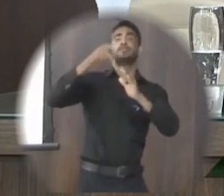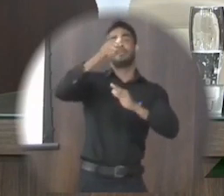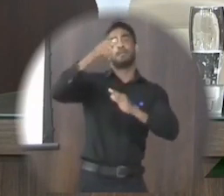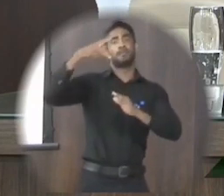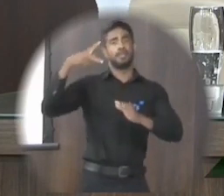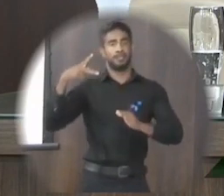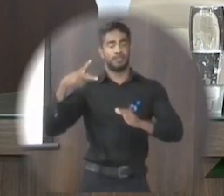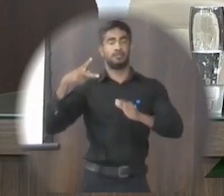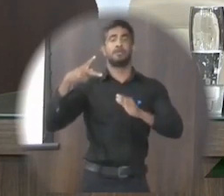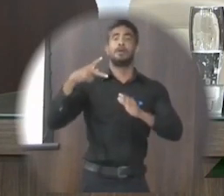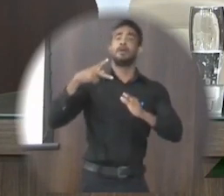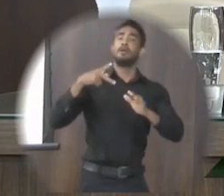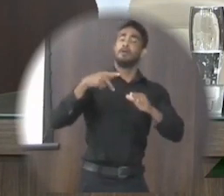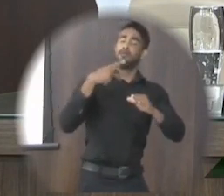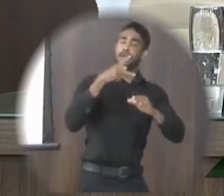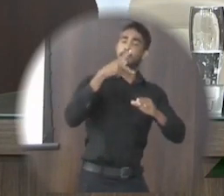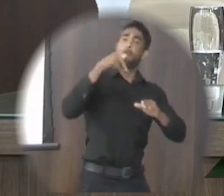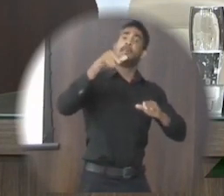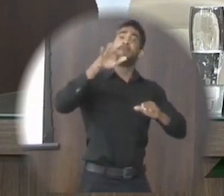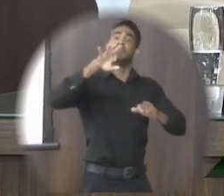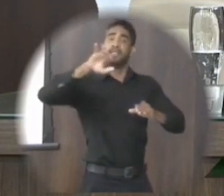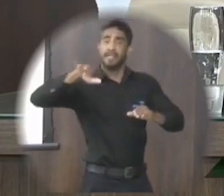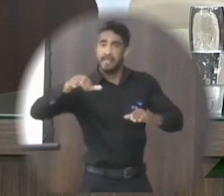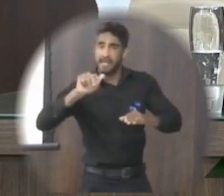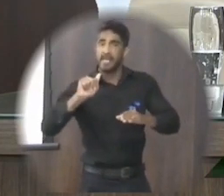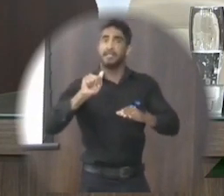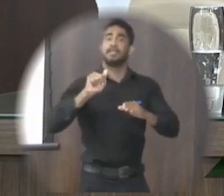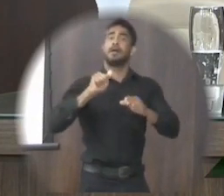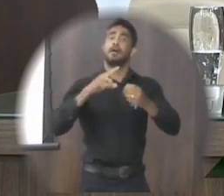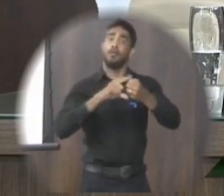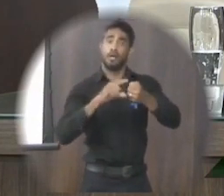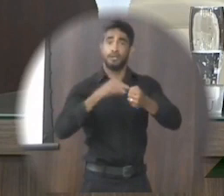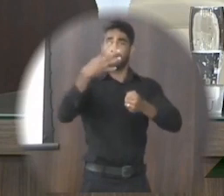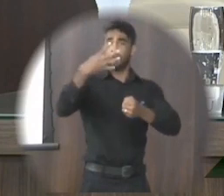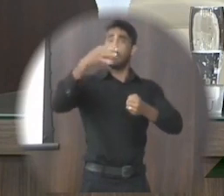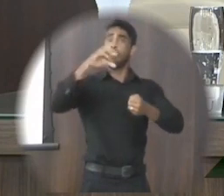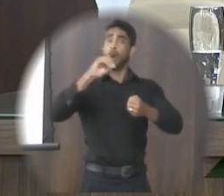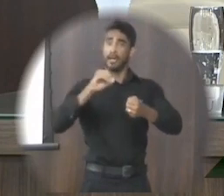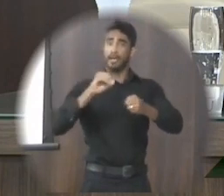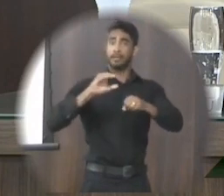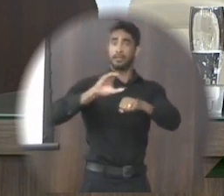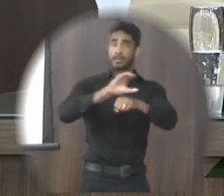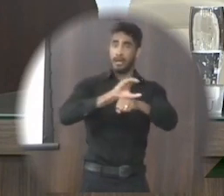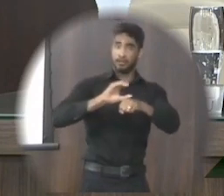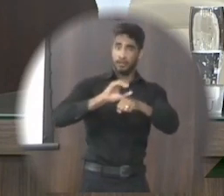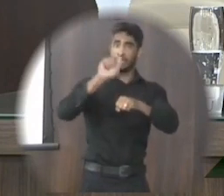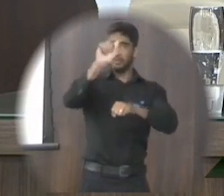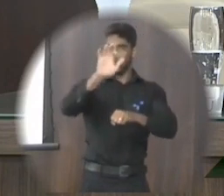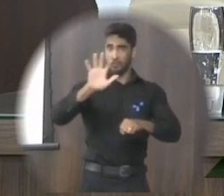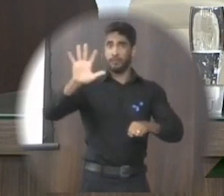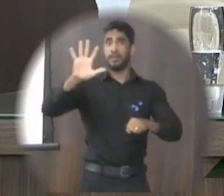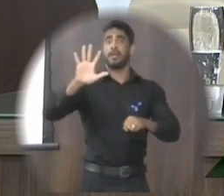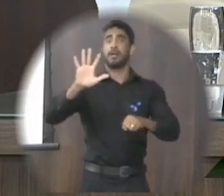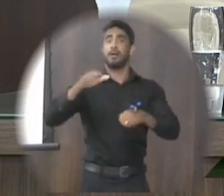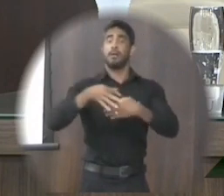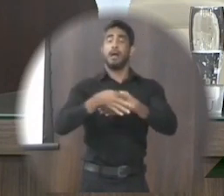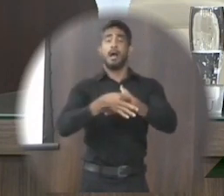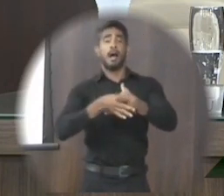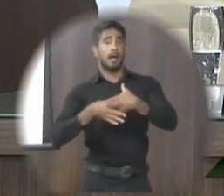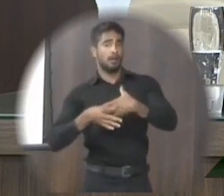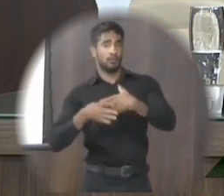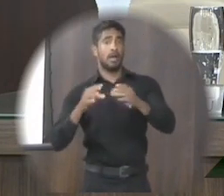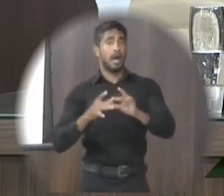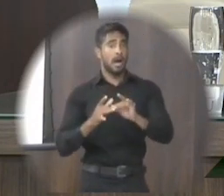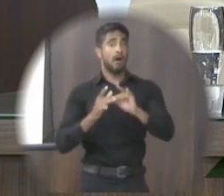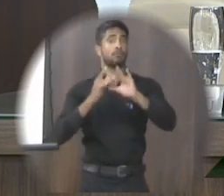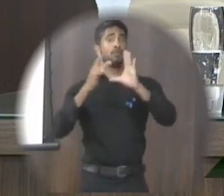e pensões pelo regime de previdência de que trata o artigo 40 da Constituição Federal. Autoriza a